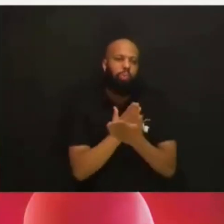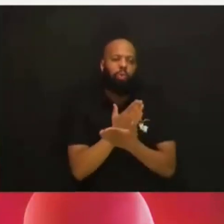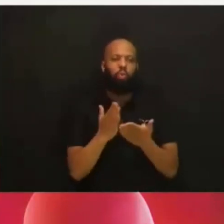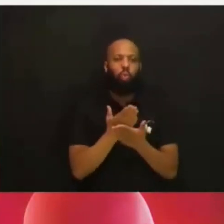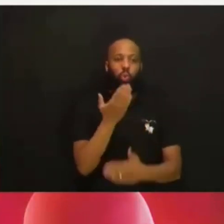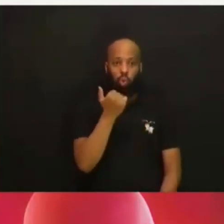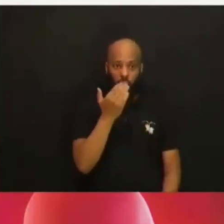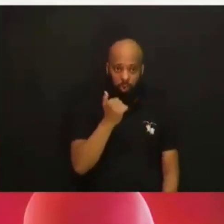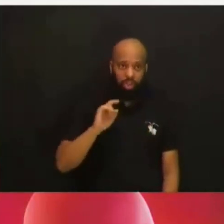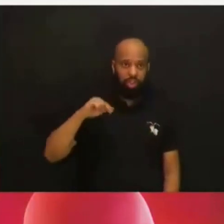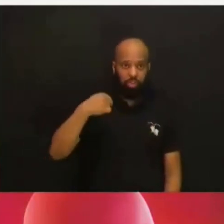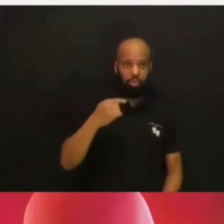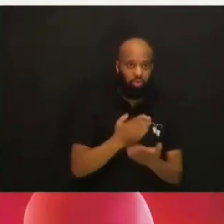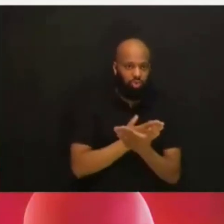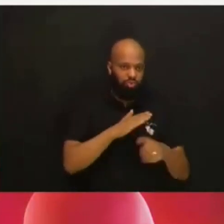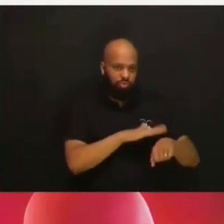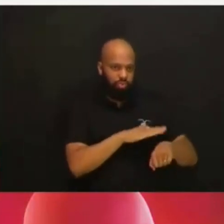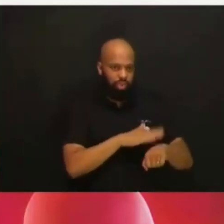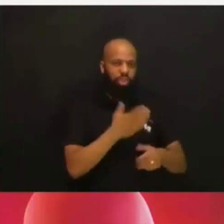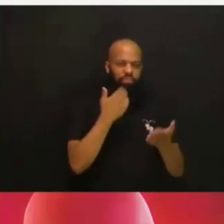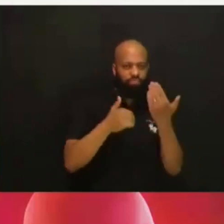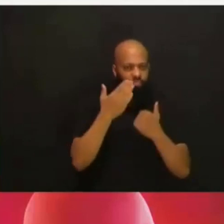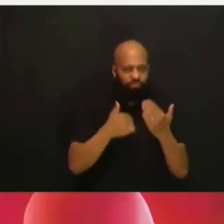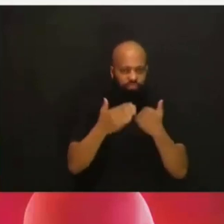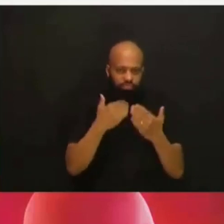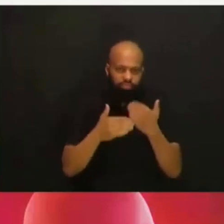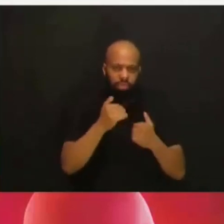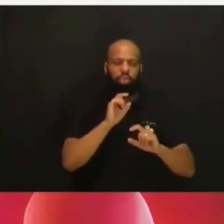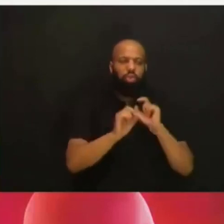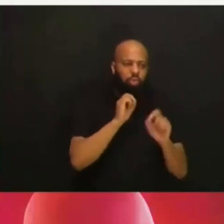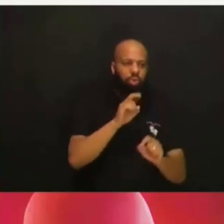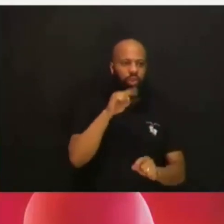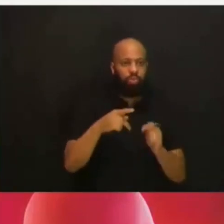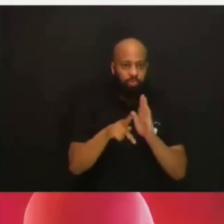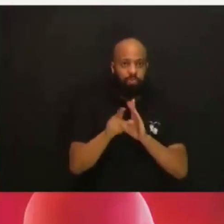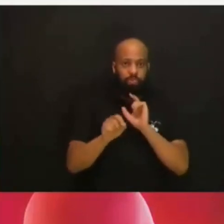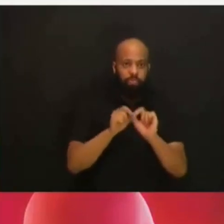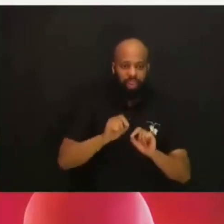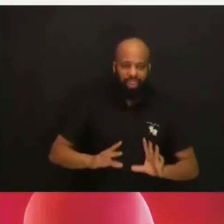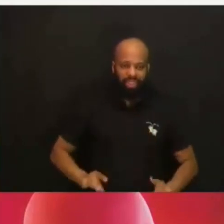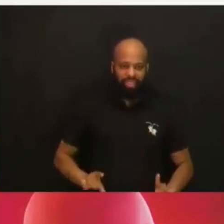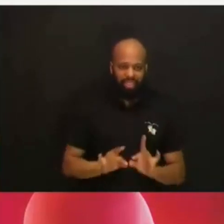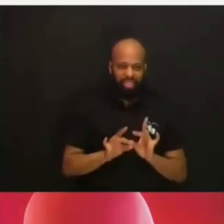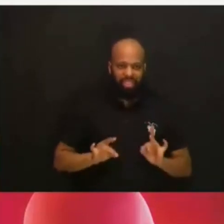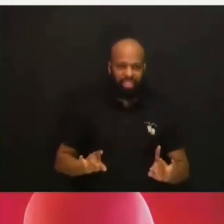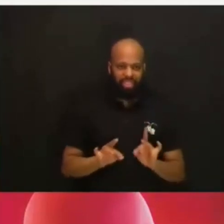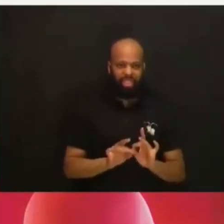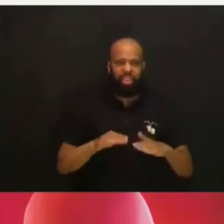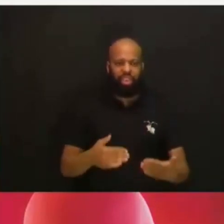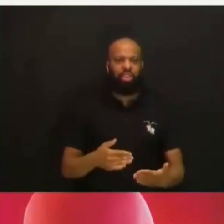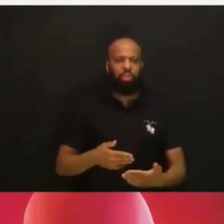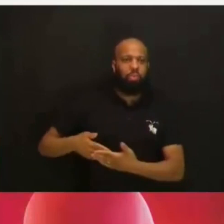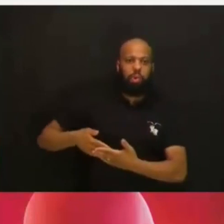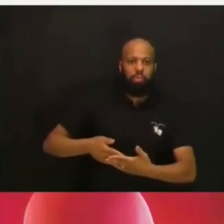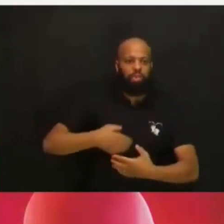alimento, depois de algum tempo aquele alimento é processado e torna-se parte do líquido amniótico. Os bebês reagem de um jeito ou não.